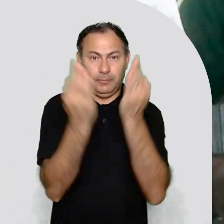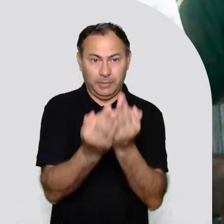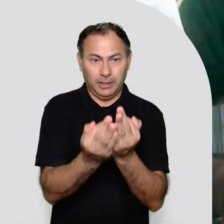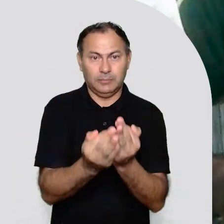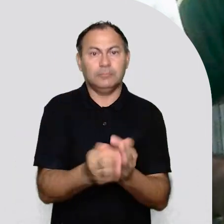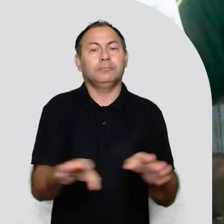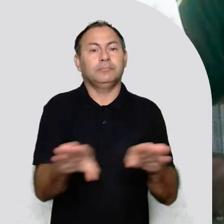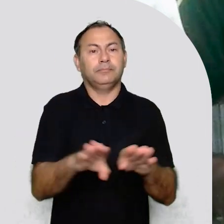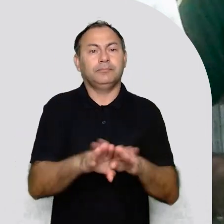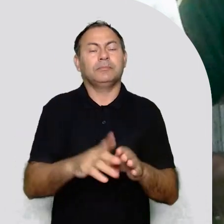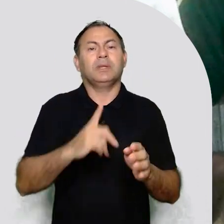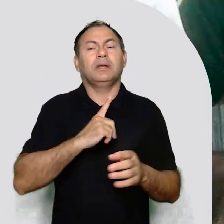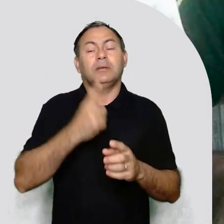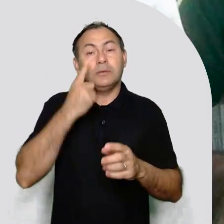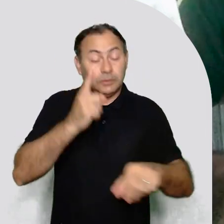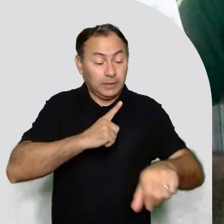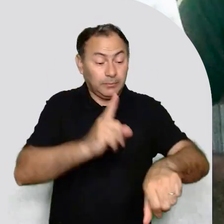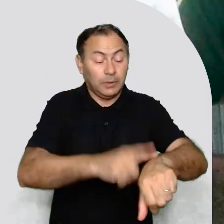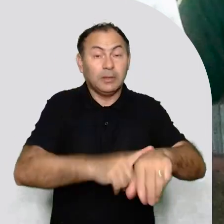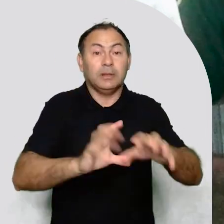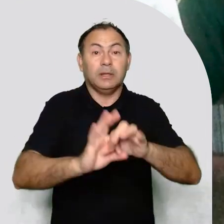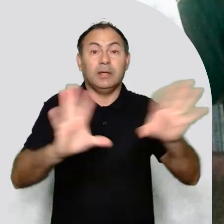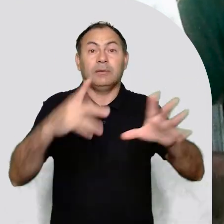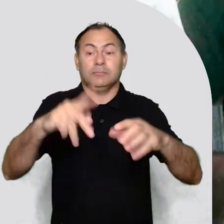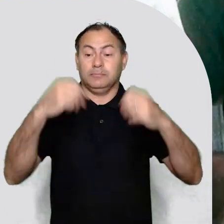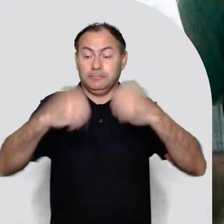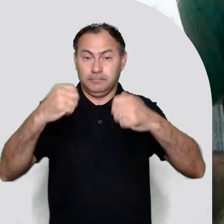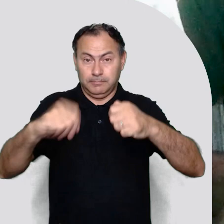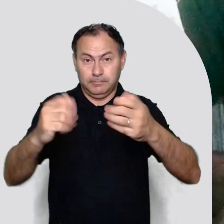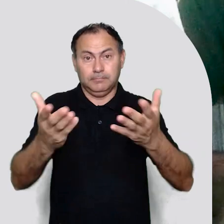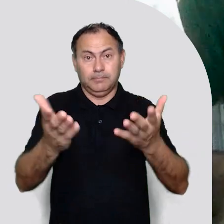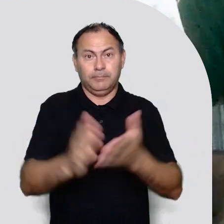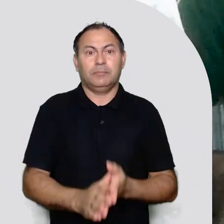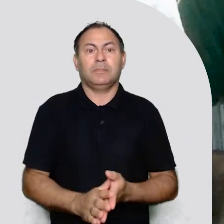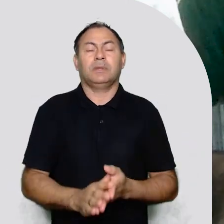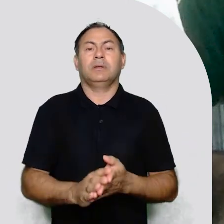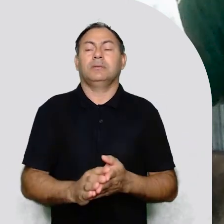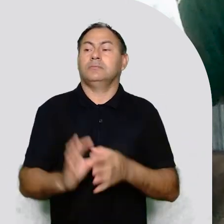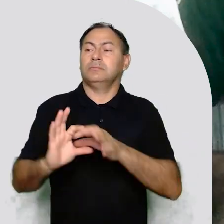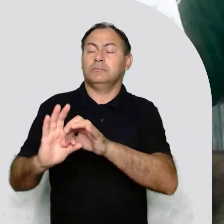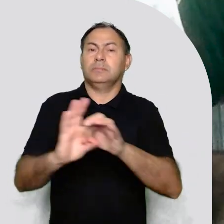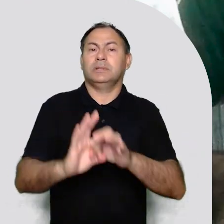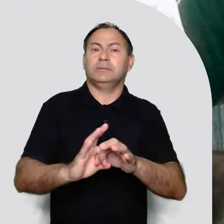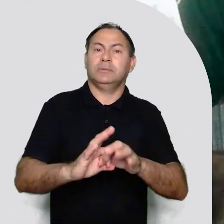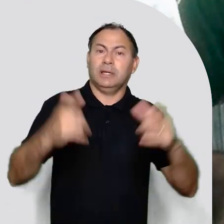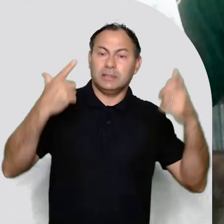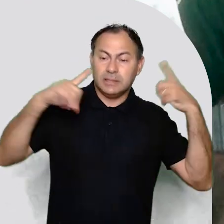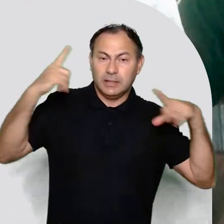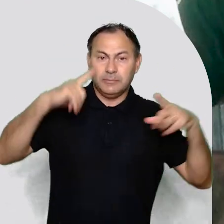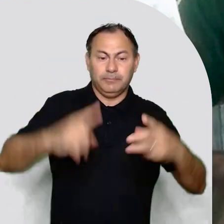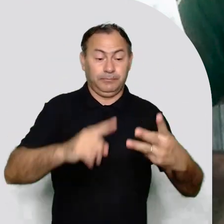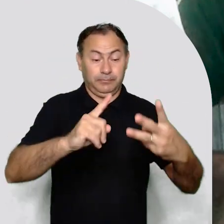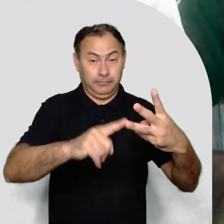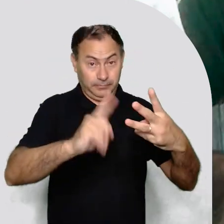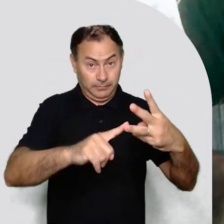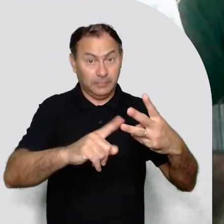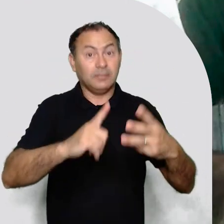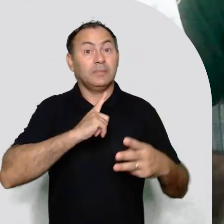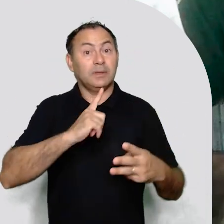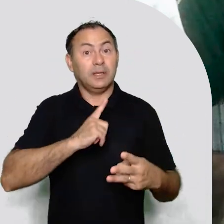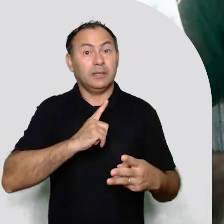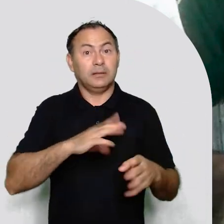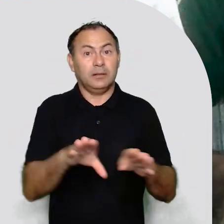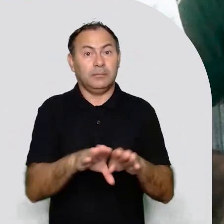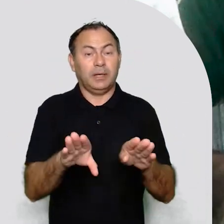família. E que também tenha tempo livre para ter as suas necessidades satisfeitas. 3, a gente tem